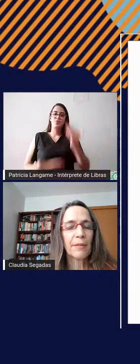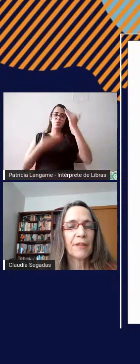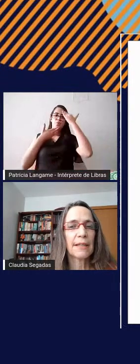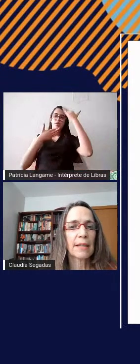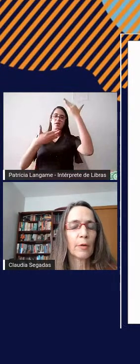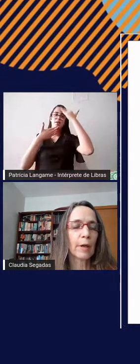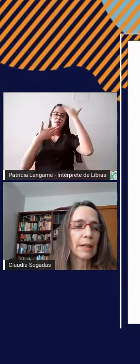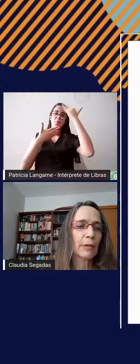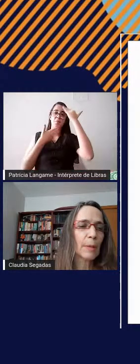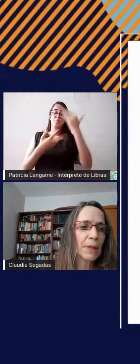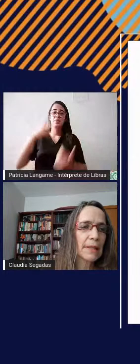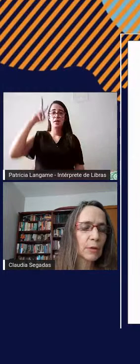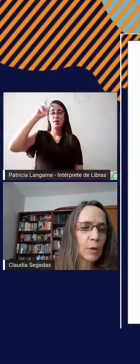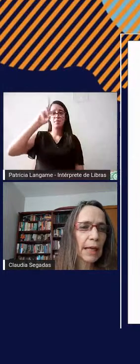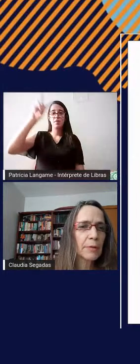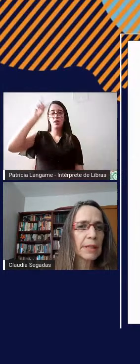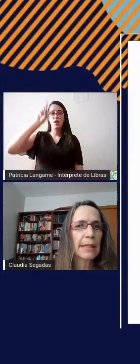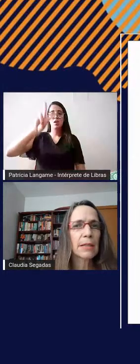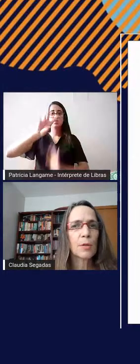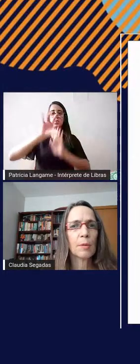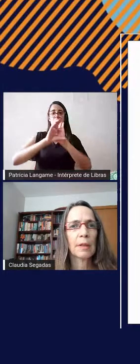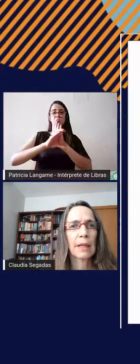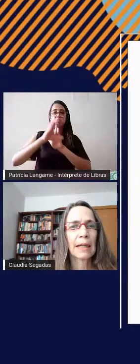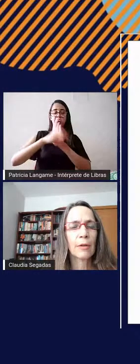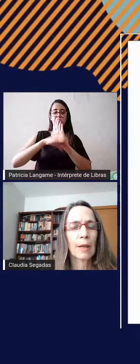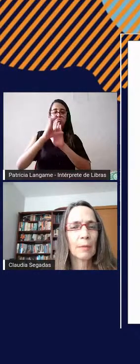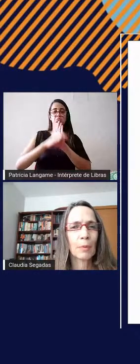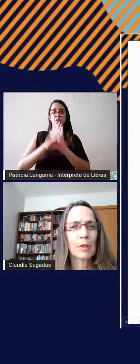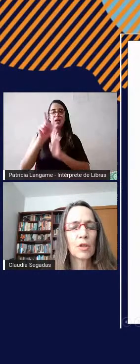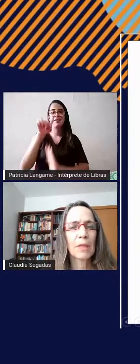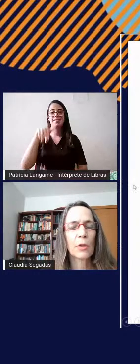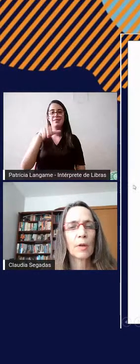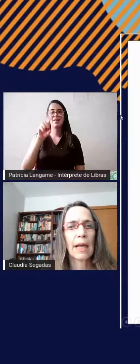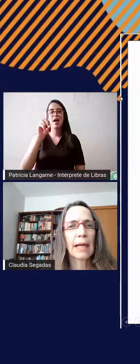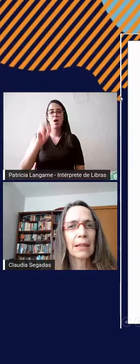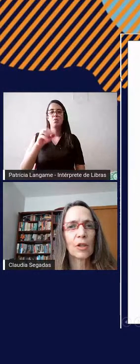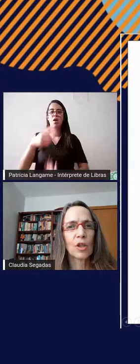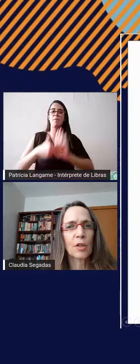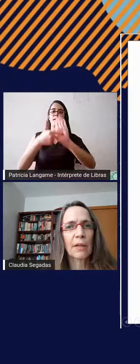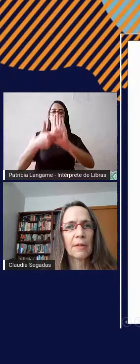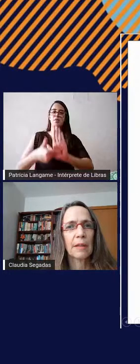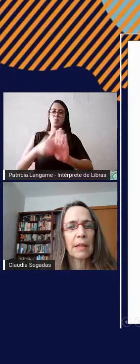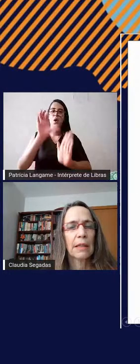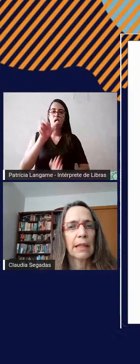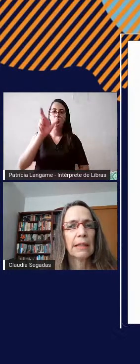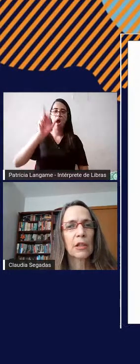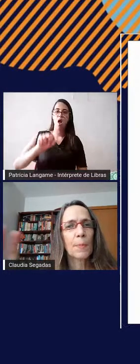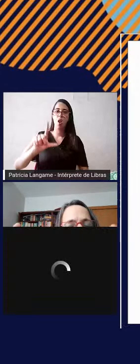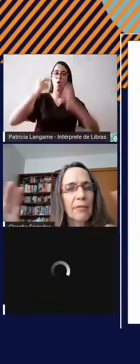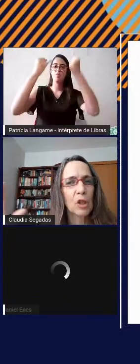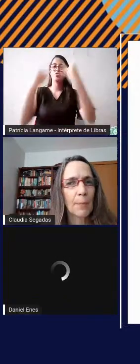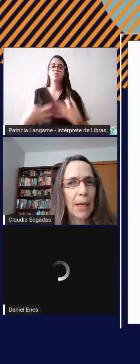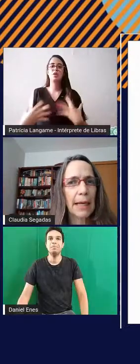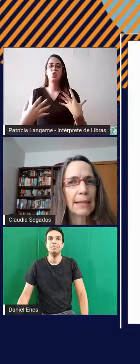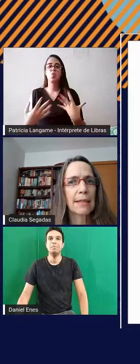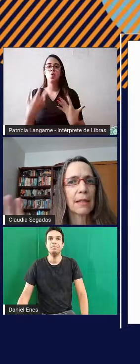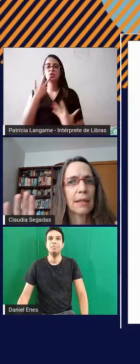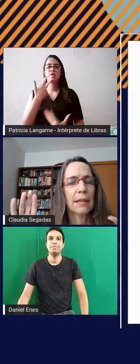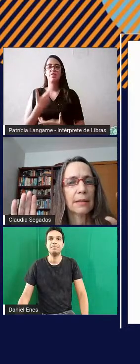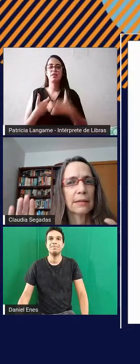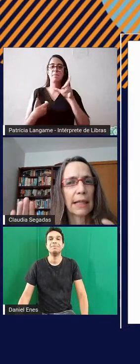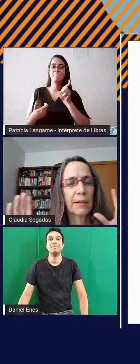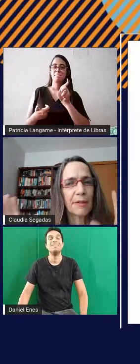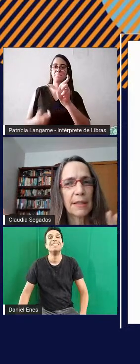lembrando na definição que Agnaldo apresentou lá no início e que a Carol acabou de mencionar que a gente estava entre as palavras que